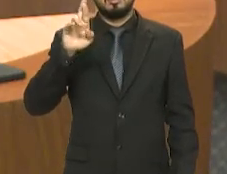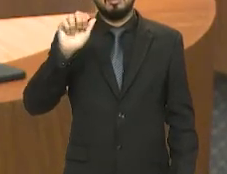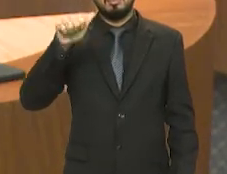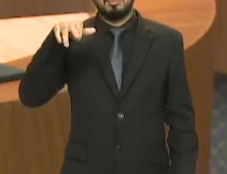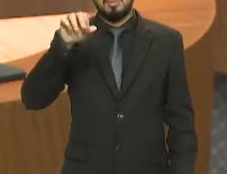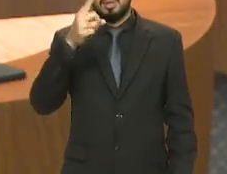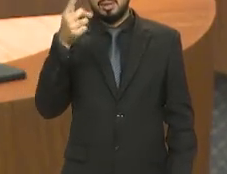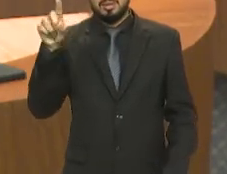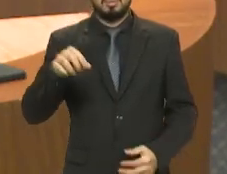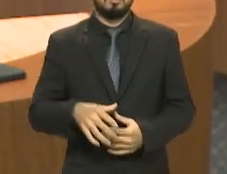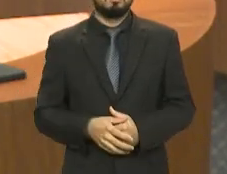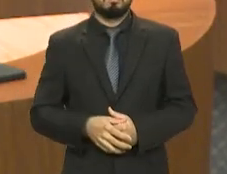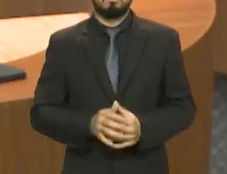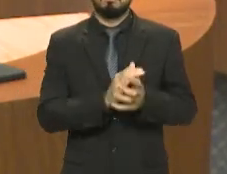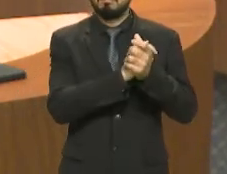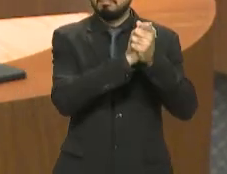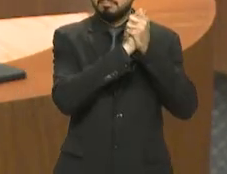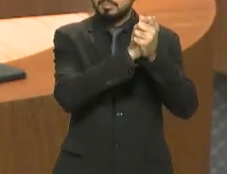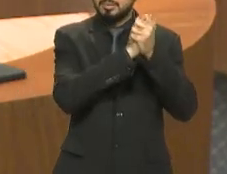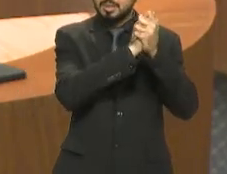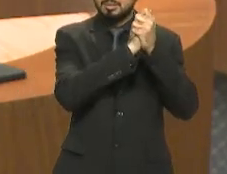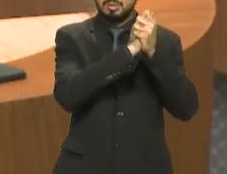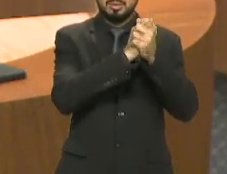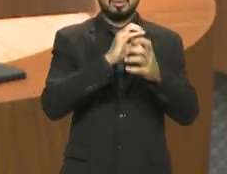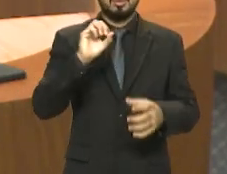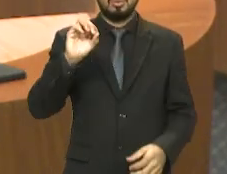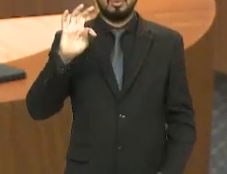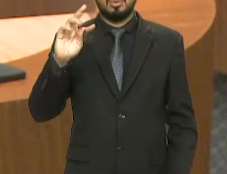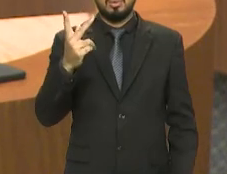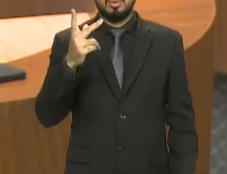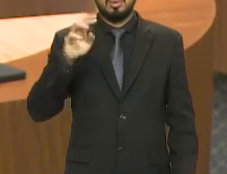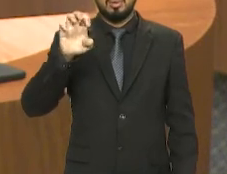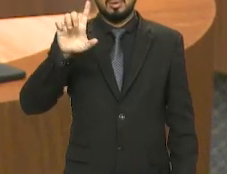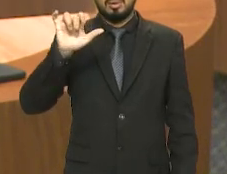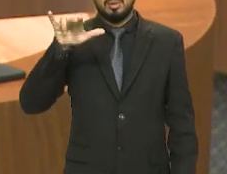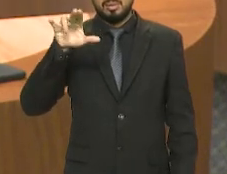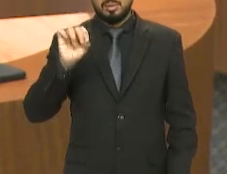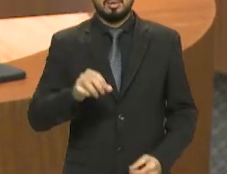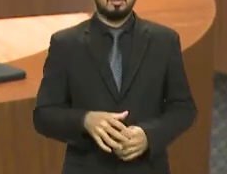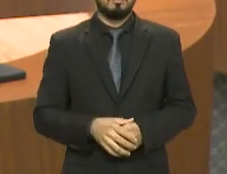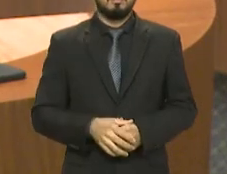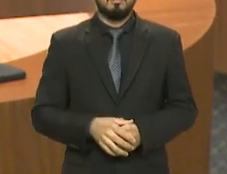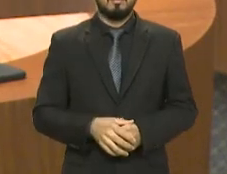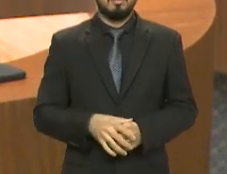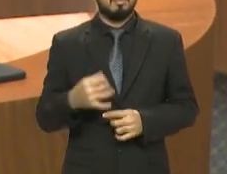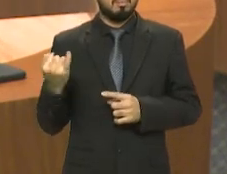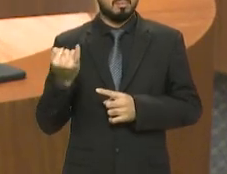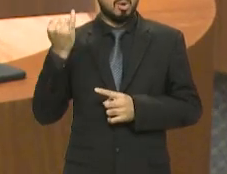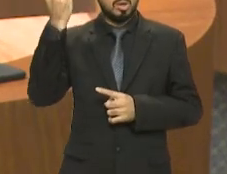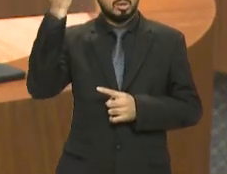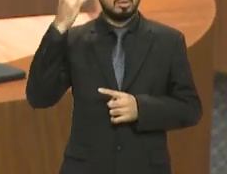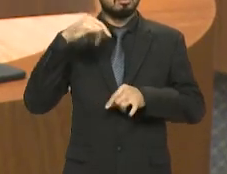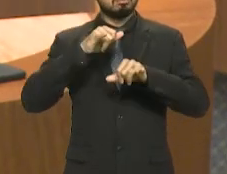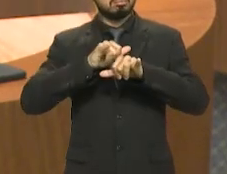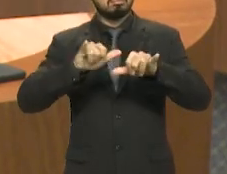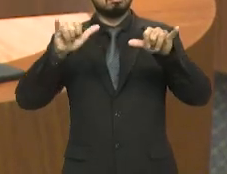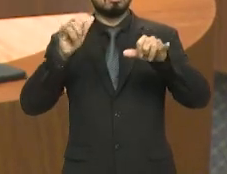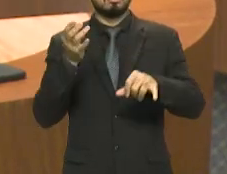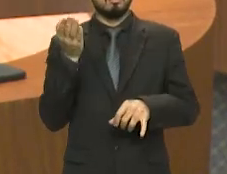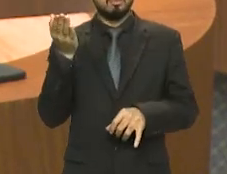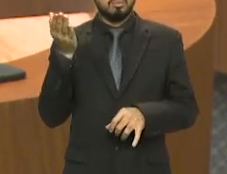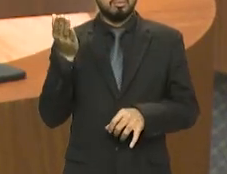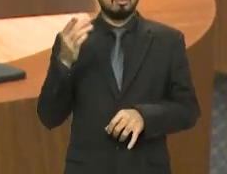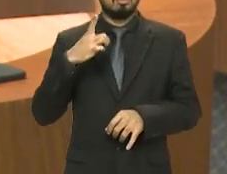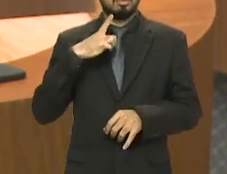É importante dizer que Vossa Excelência tem estatura para